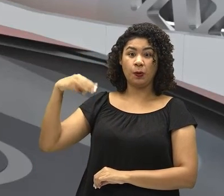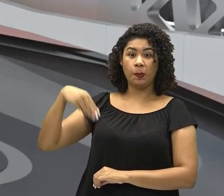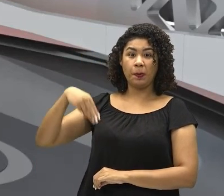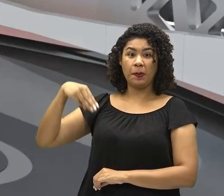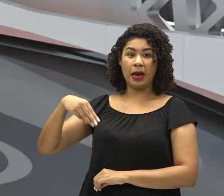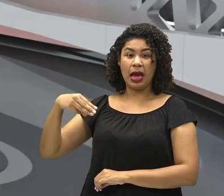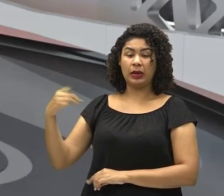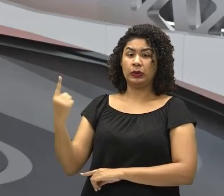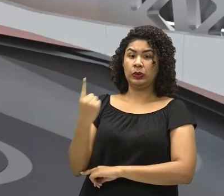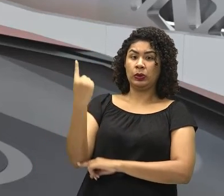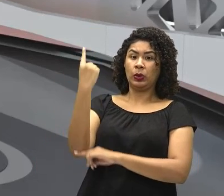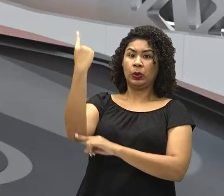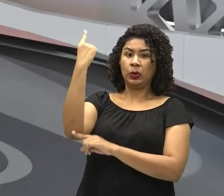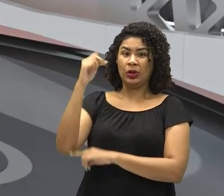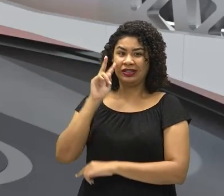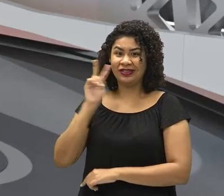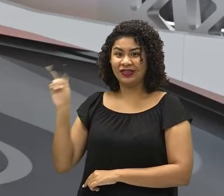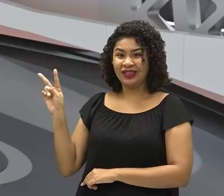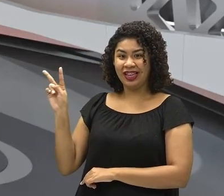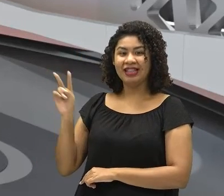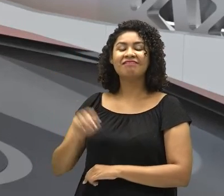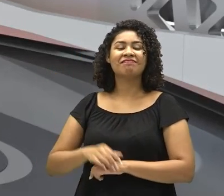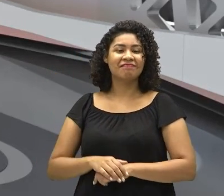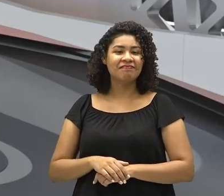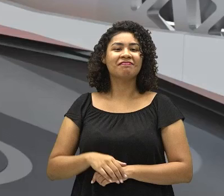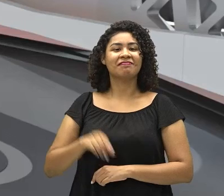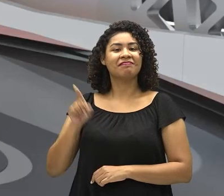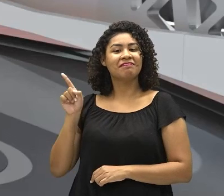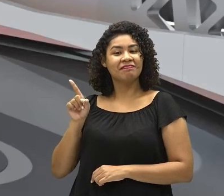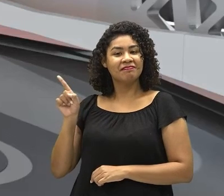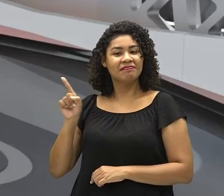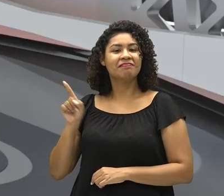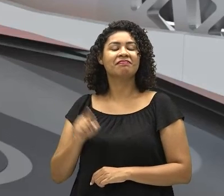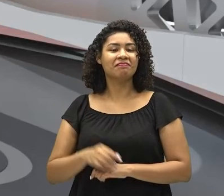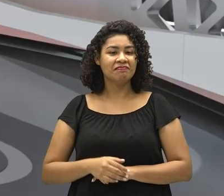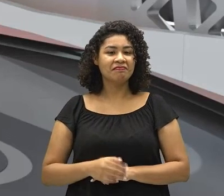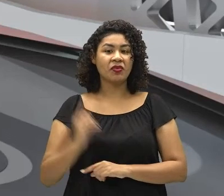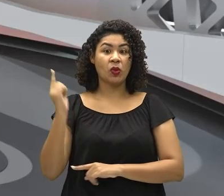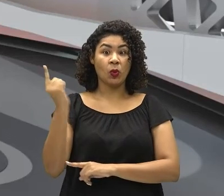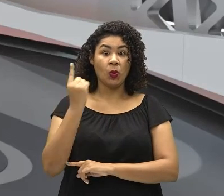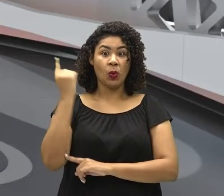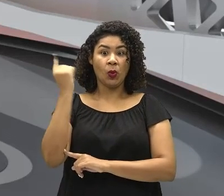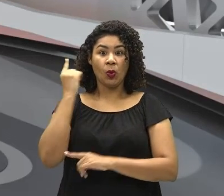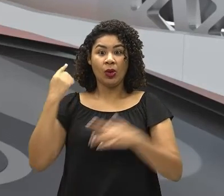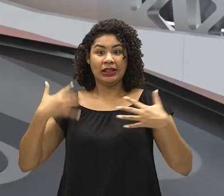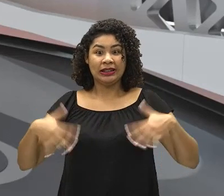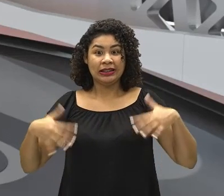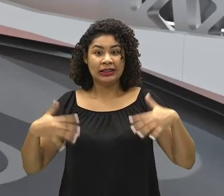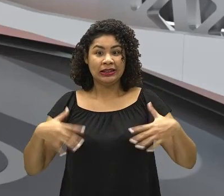porque senão não ia caber no nosso estúdio, né? Mas está aqui representada. E observe que ela contém